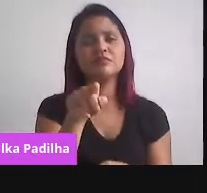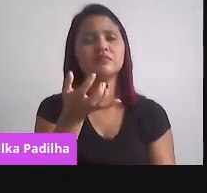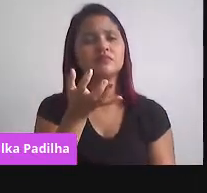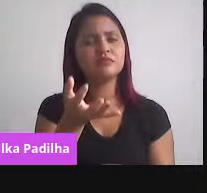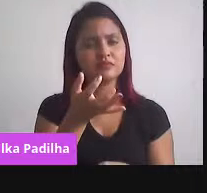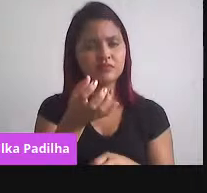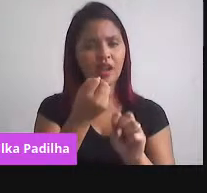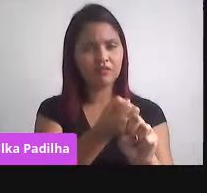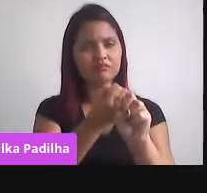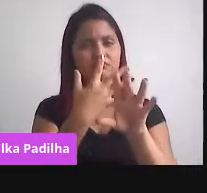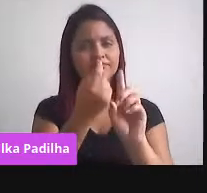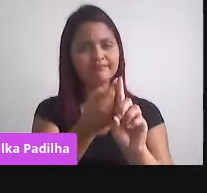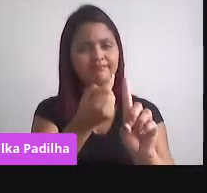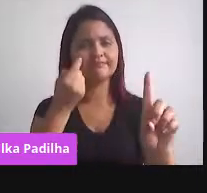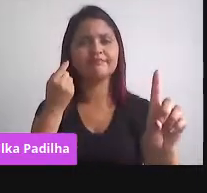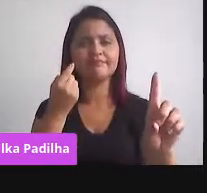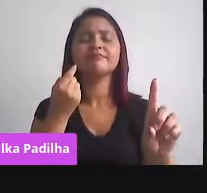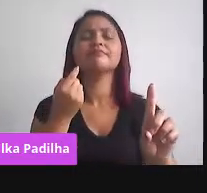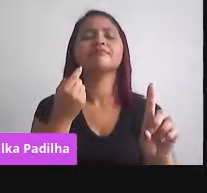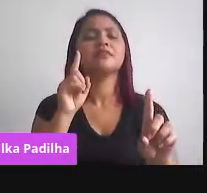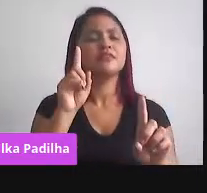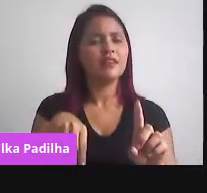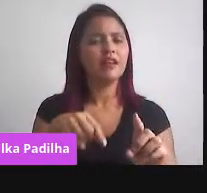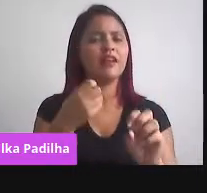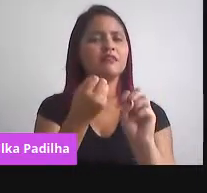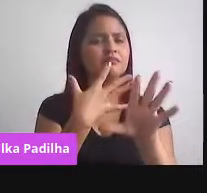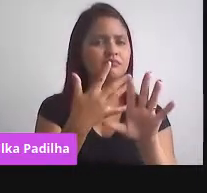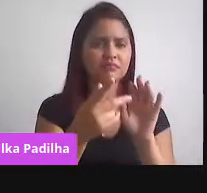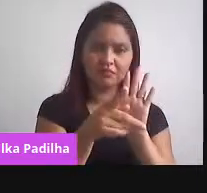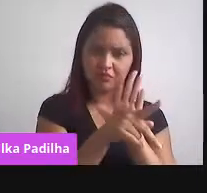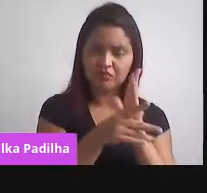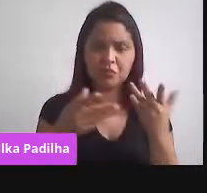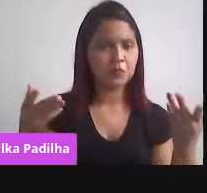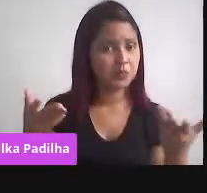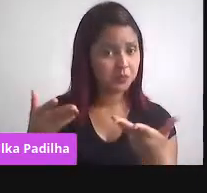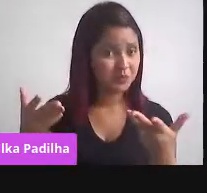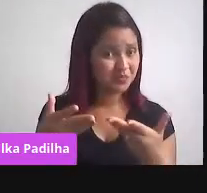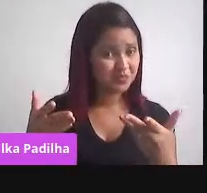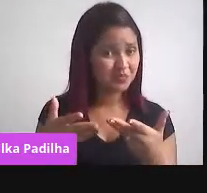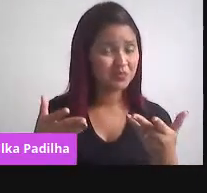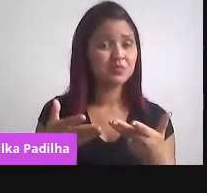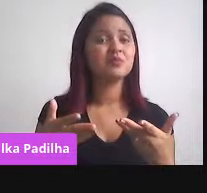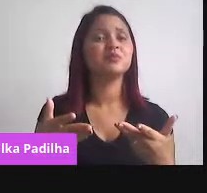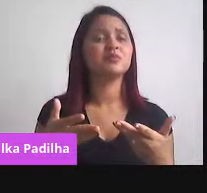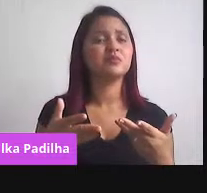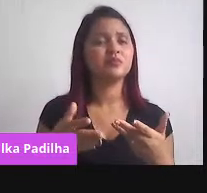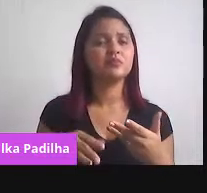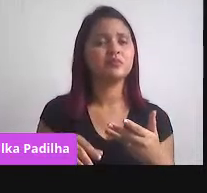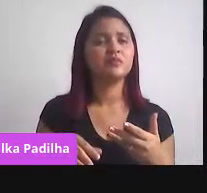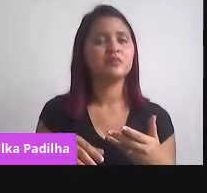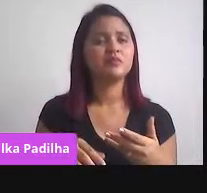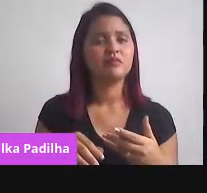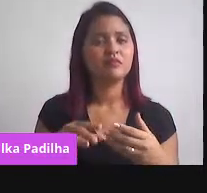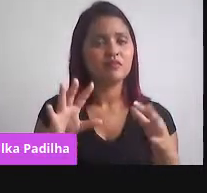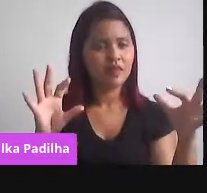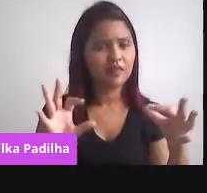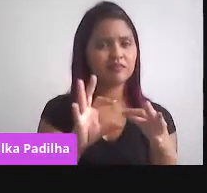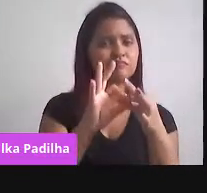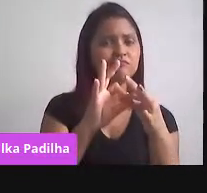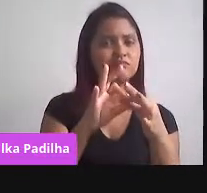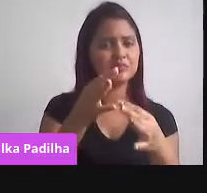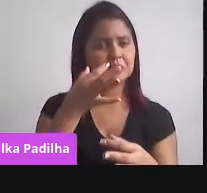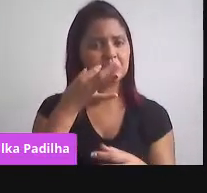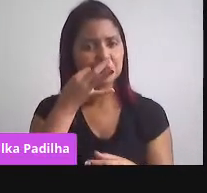ensino à distância, nos meios remotos, né, seja mais sincronamente,